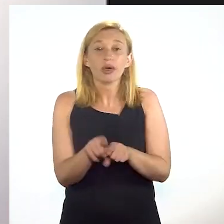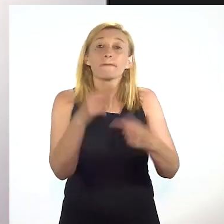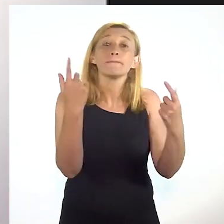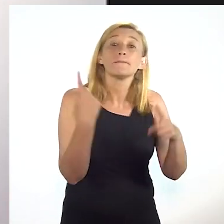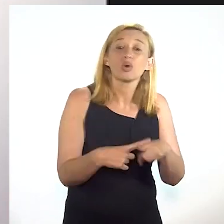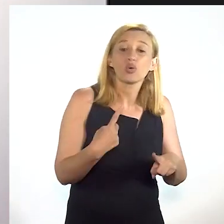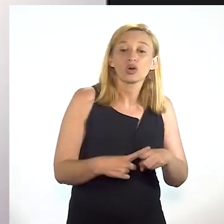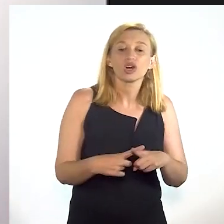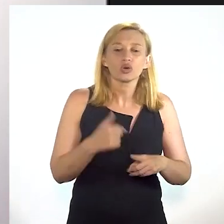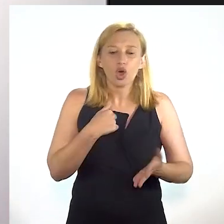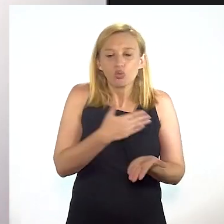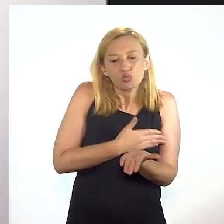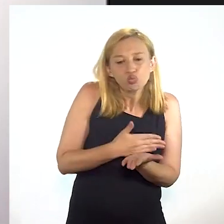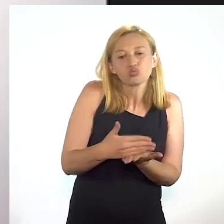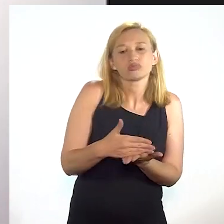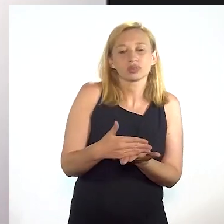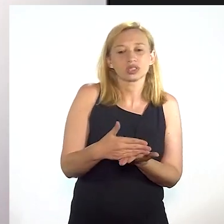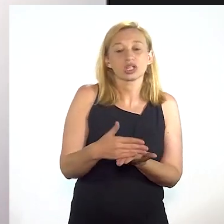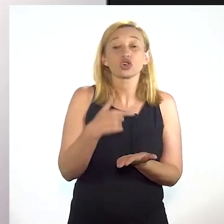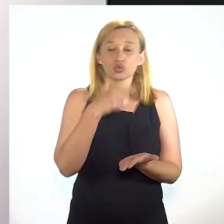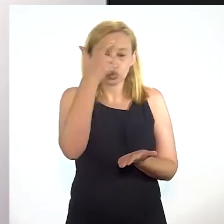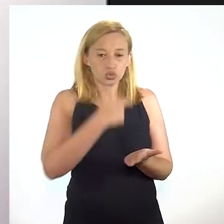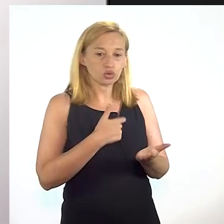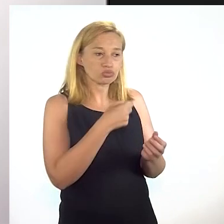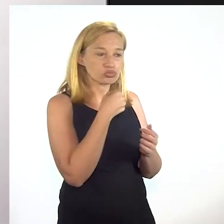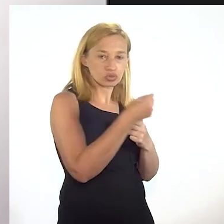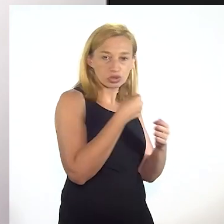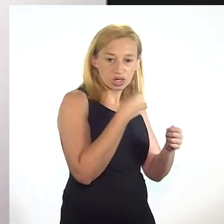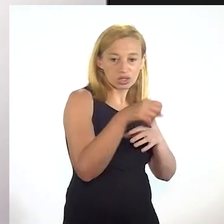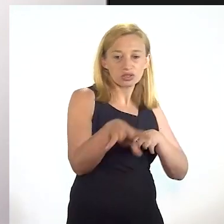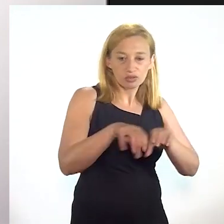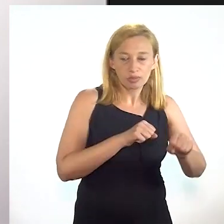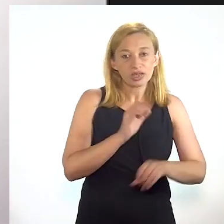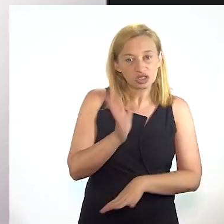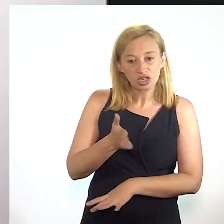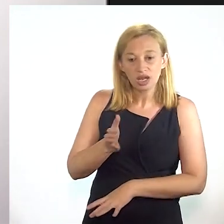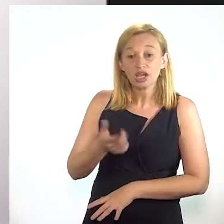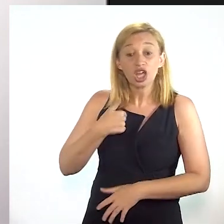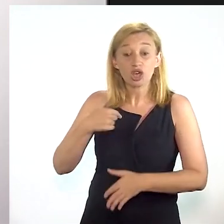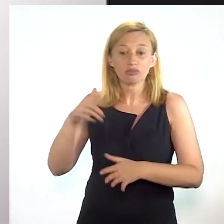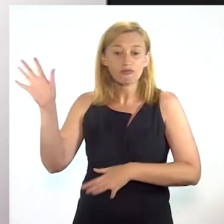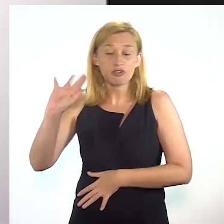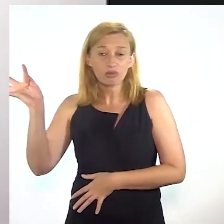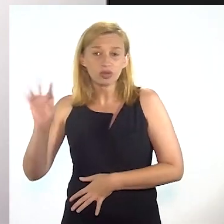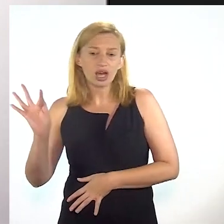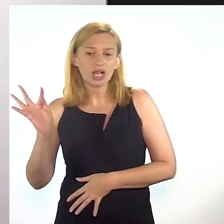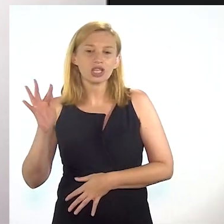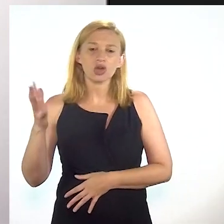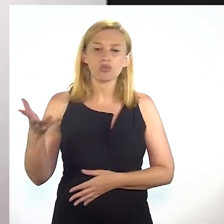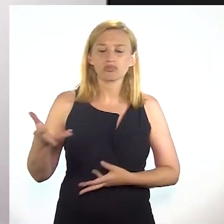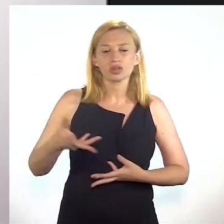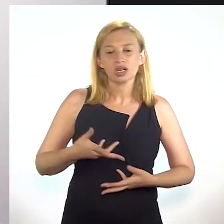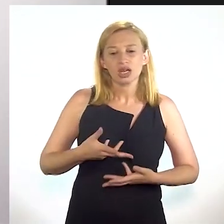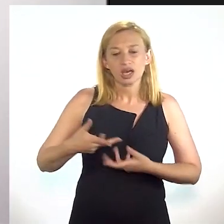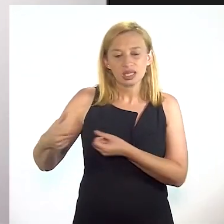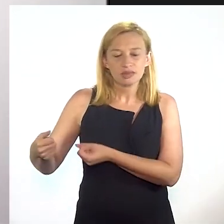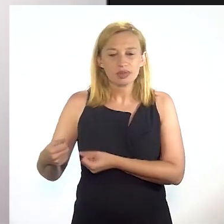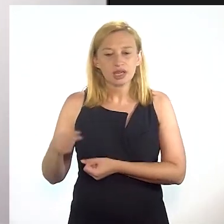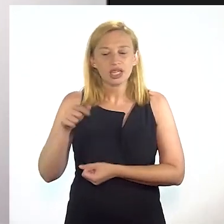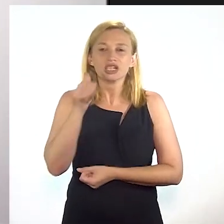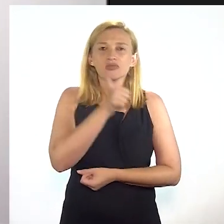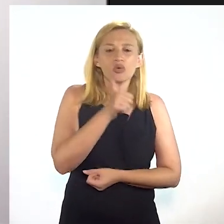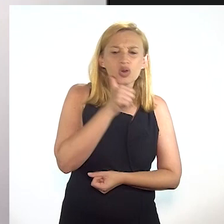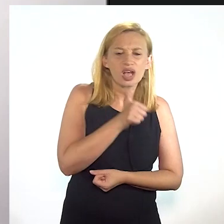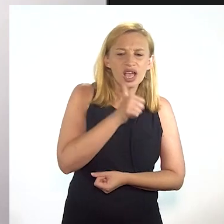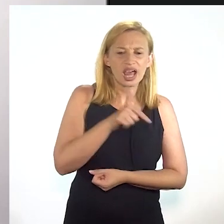também, porque quando eu comecei, eu sou jornalista, né, como a Geisa falou, e quando eu estava na faculdade eu percebia que